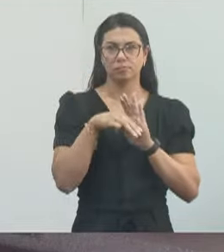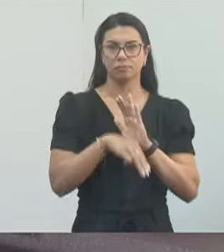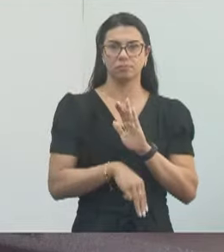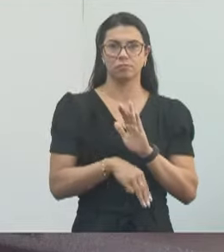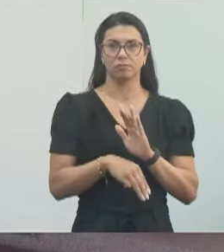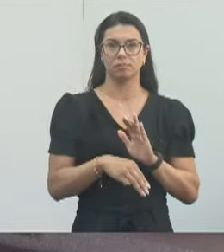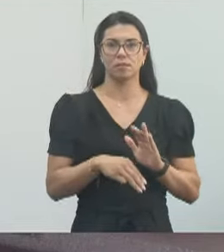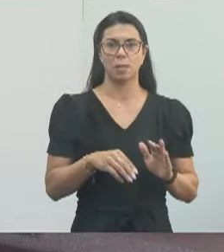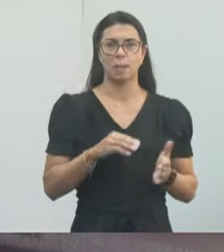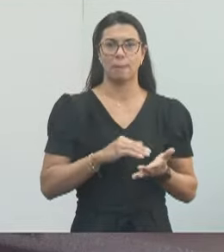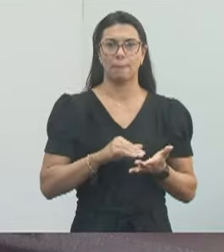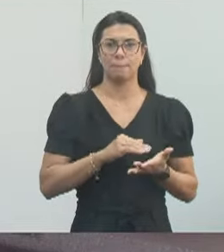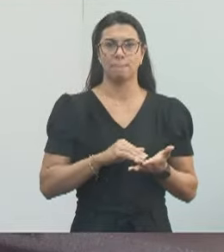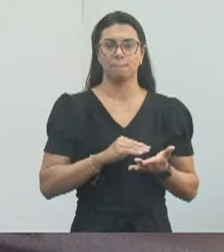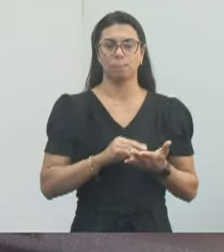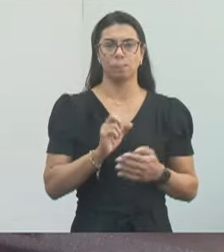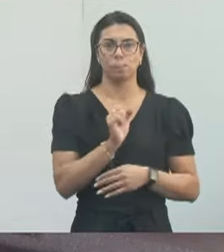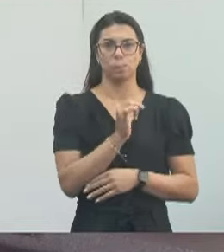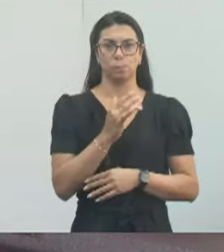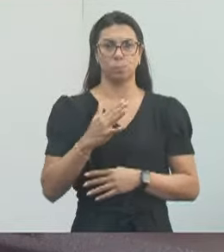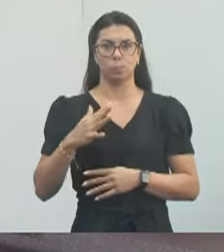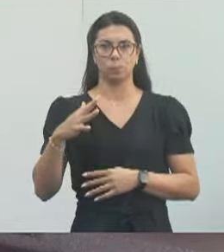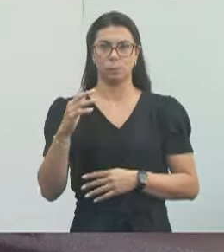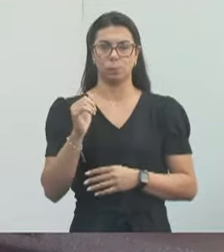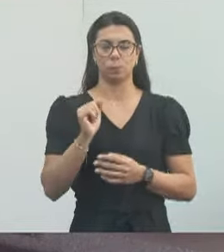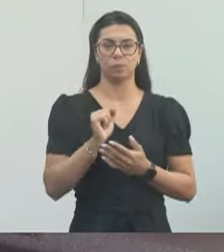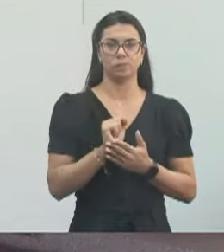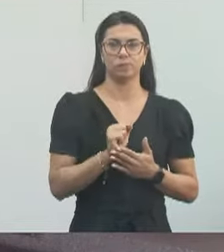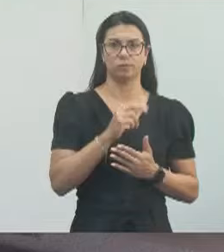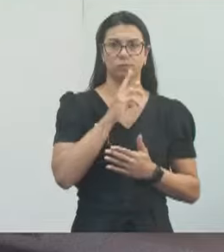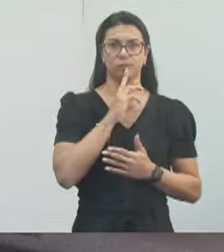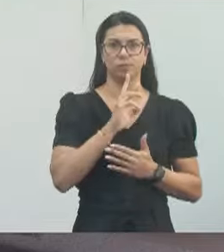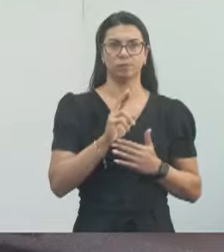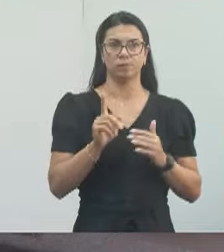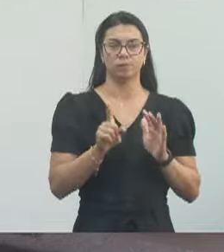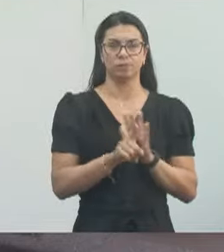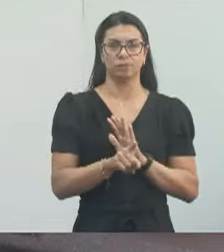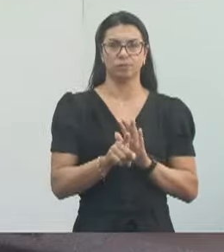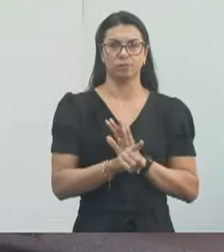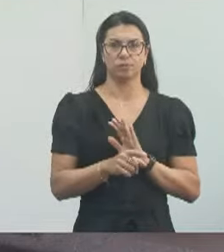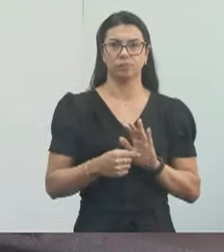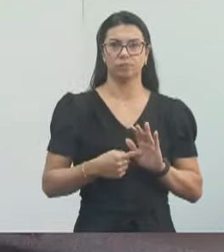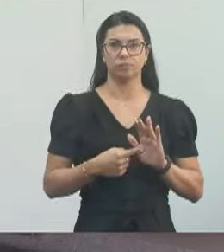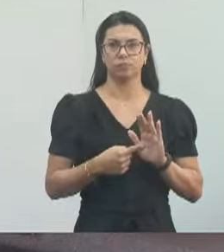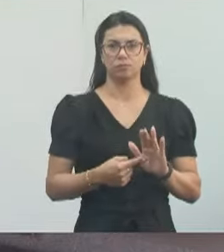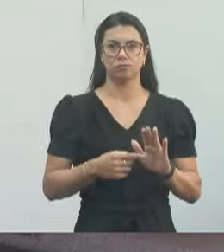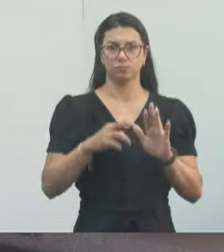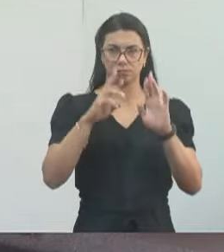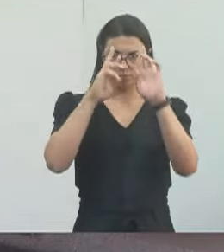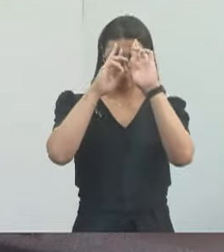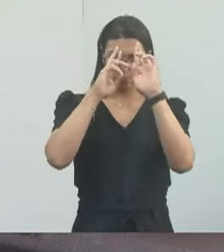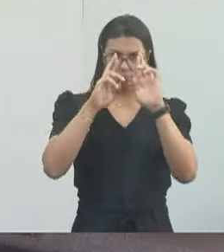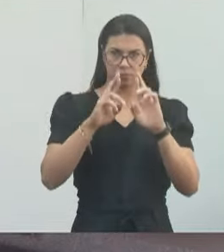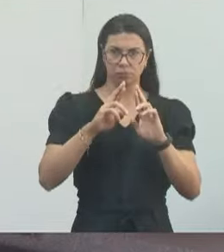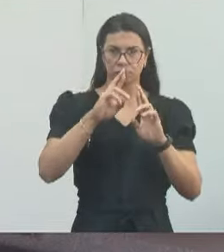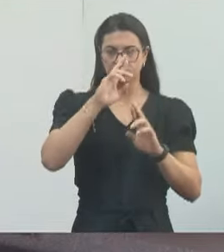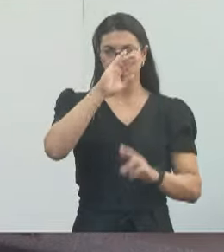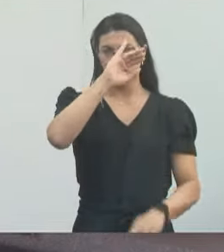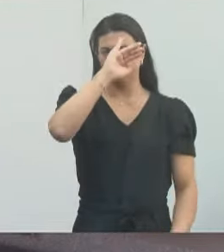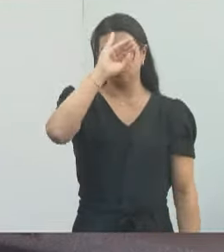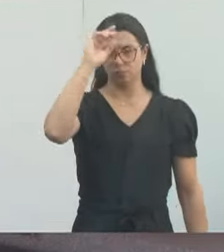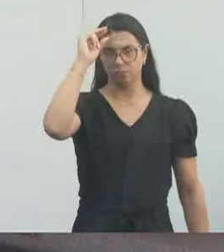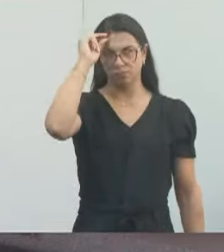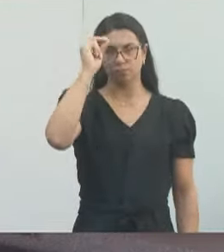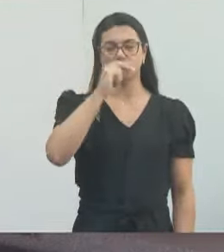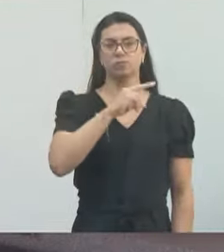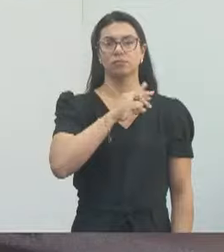expedido pela Secretaria de Meio Ambiente zeladoria urbana A fim de responder aos questionamentos apresentados respeitosamente zair José de Santana Prefeito Municipal